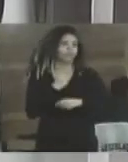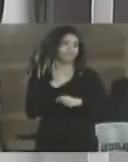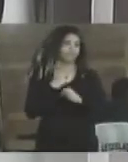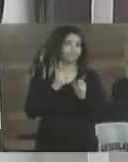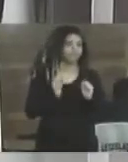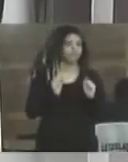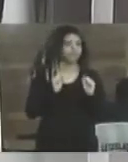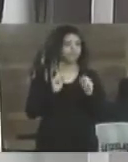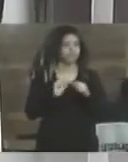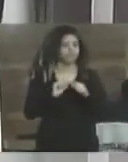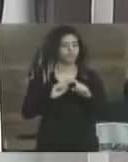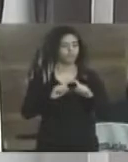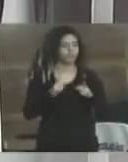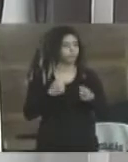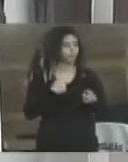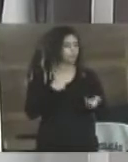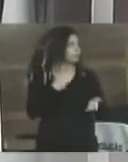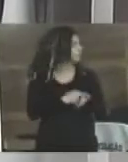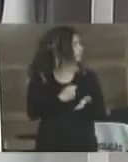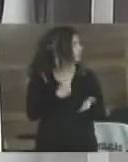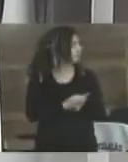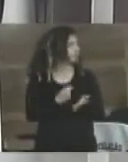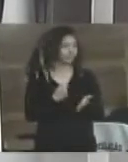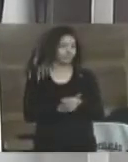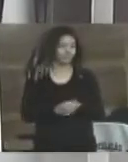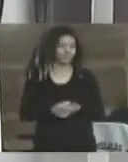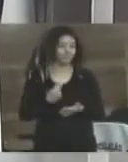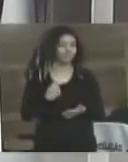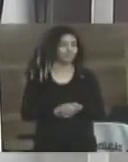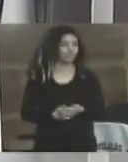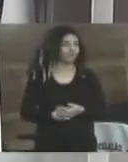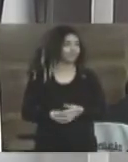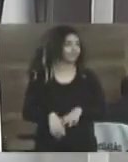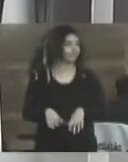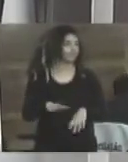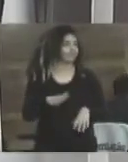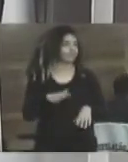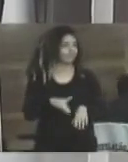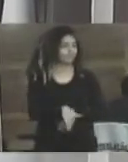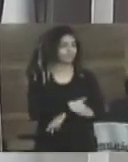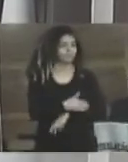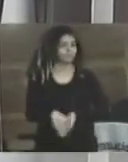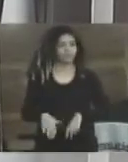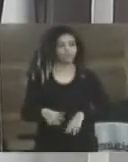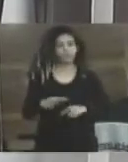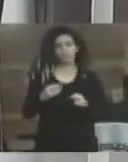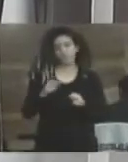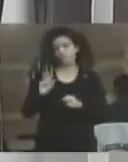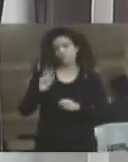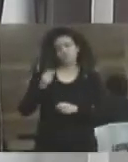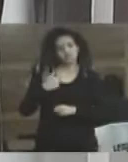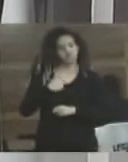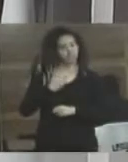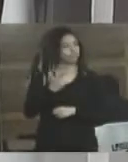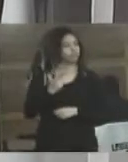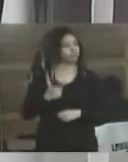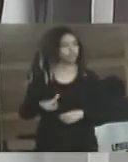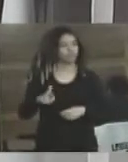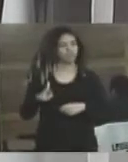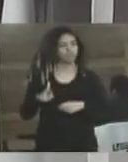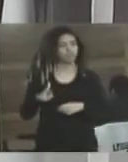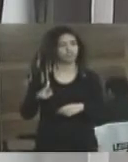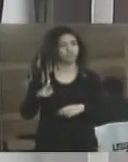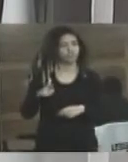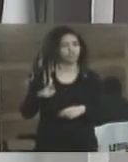fazer. Eu sou muito cobrado, só um minutinho mais, meu presidente. Sou muito cobrado na rua, coisa que não é da minha obrigação, coisa que em campanha